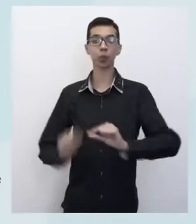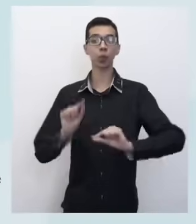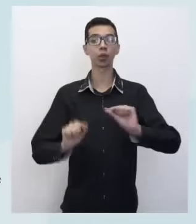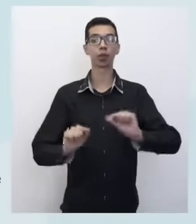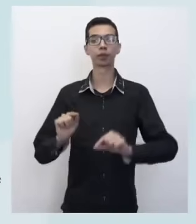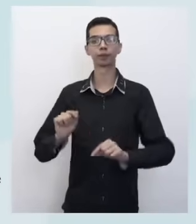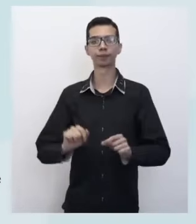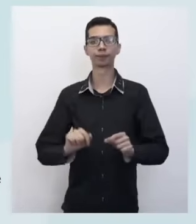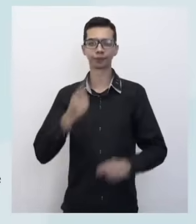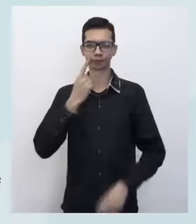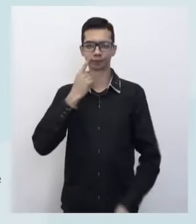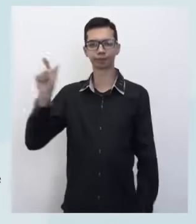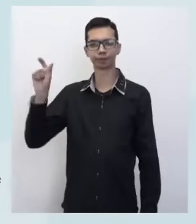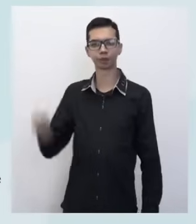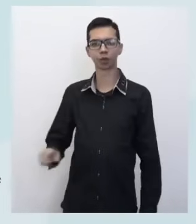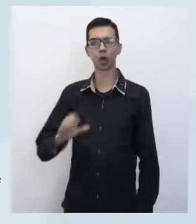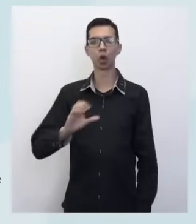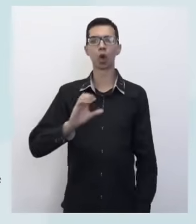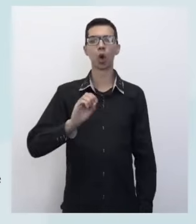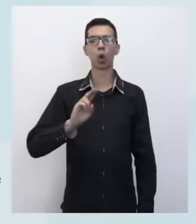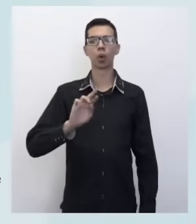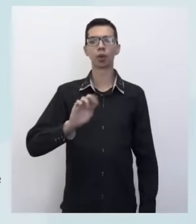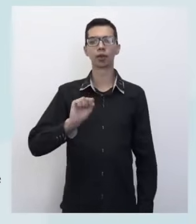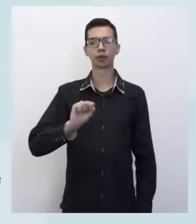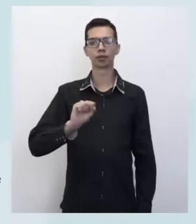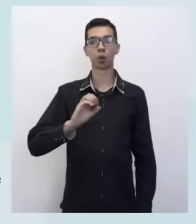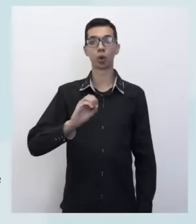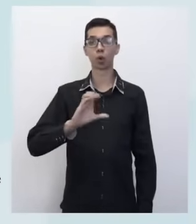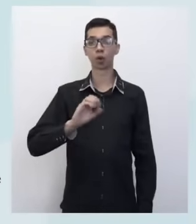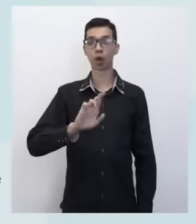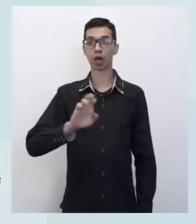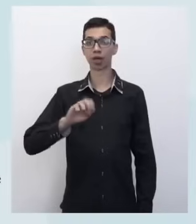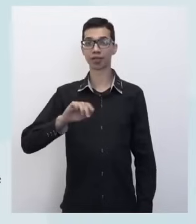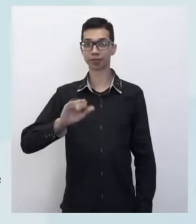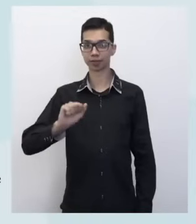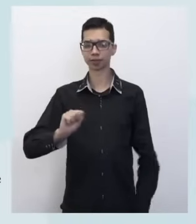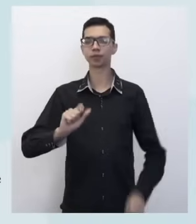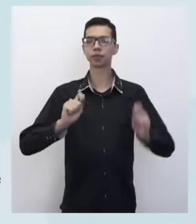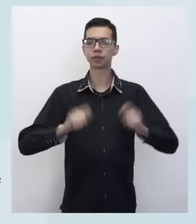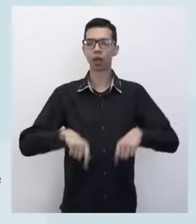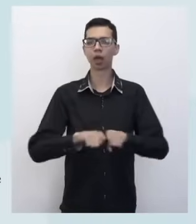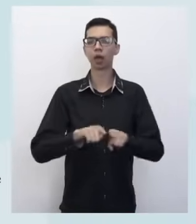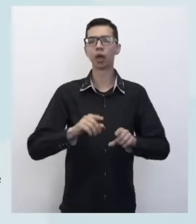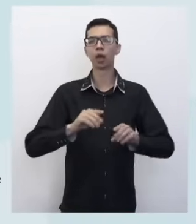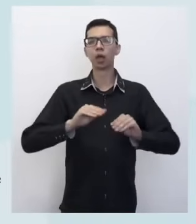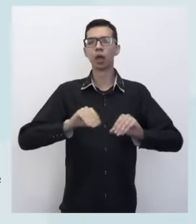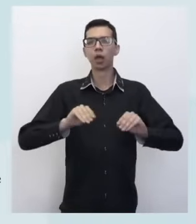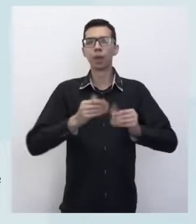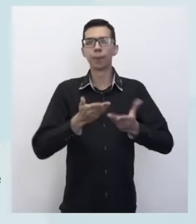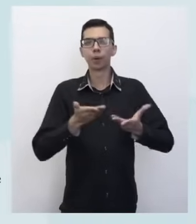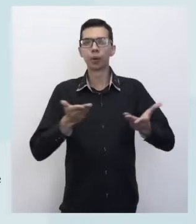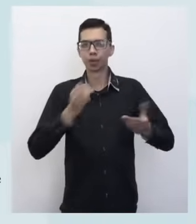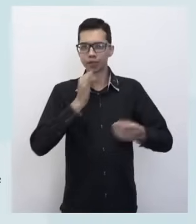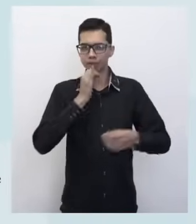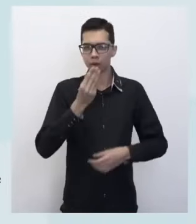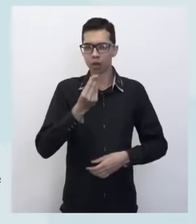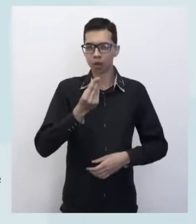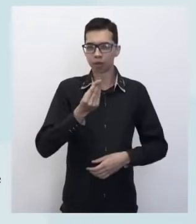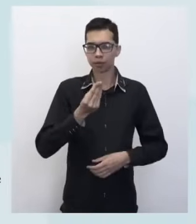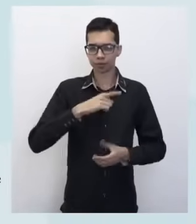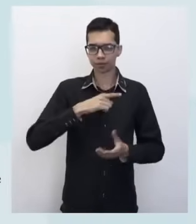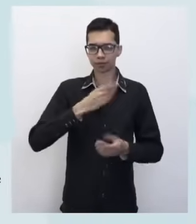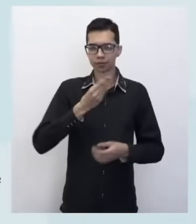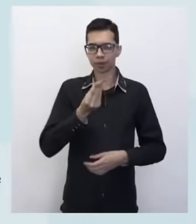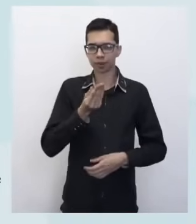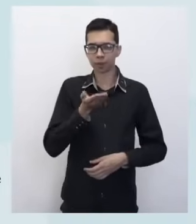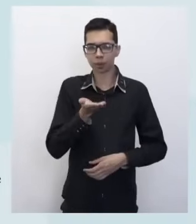marcar geada, granizo, poeira, né? Teve um aluno que colocou que faz tempo que não chove, ó, poeira, em algumas